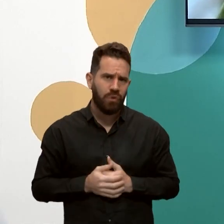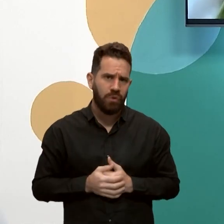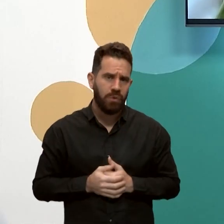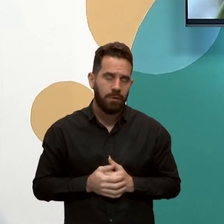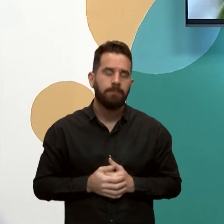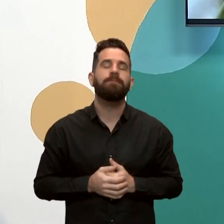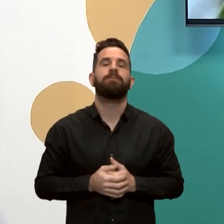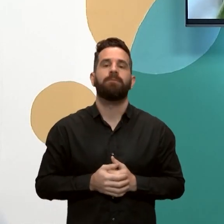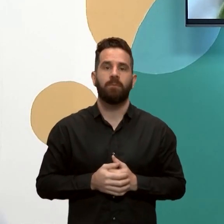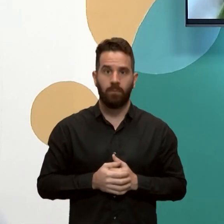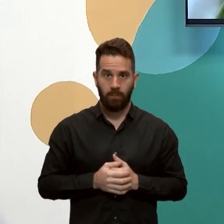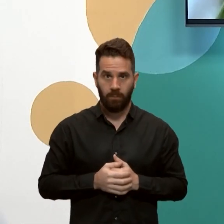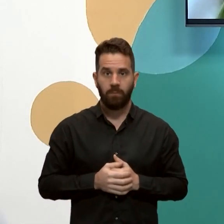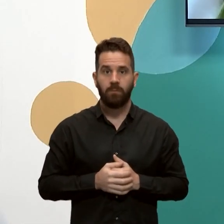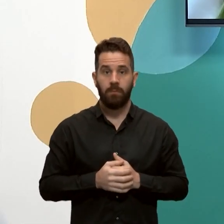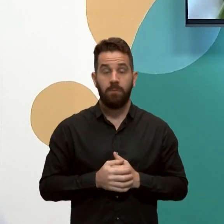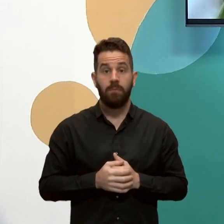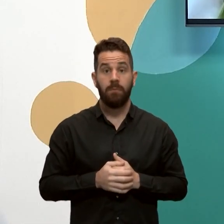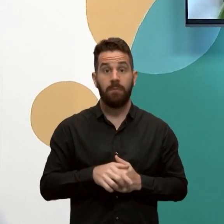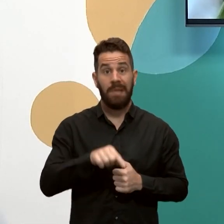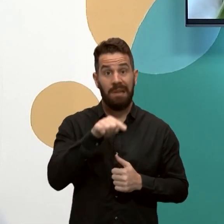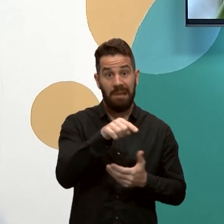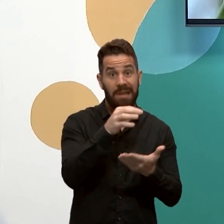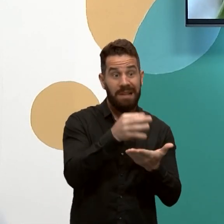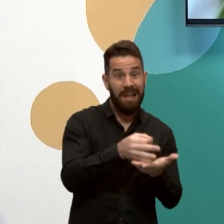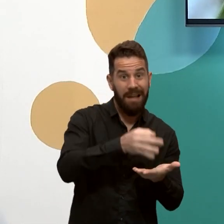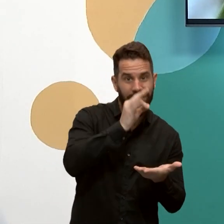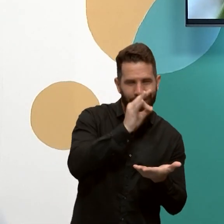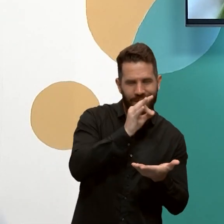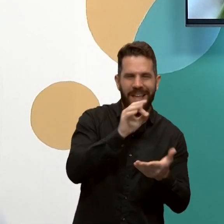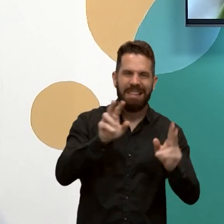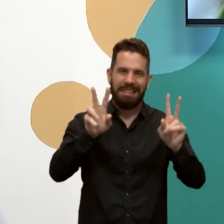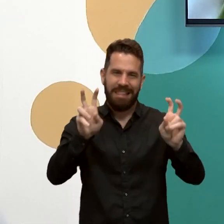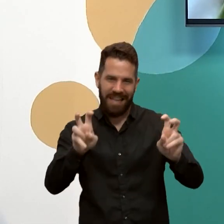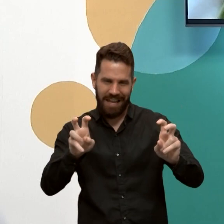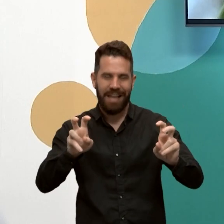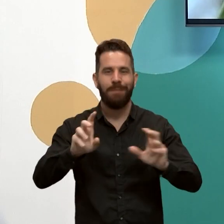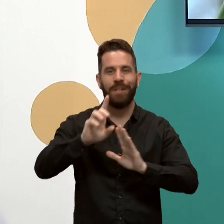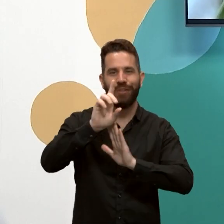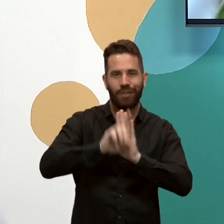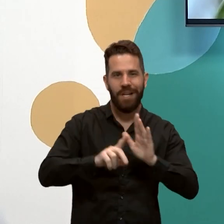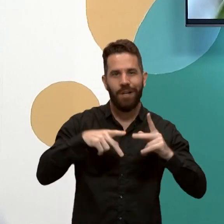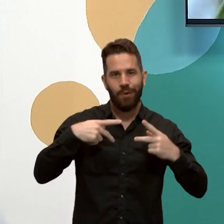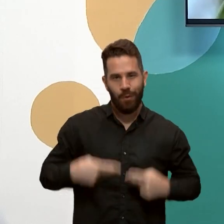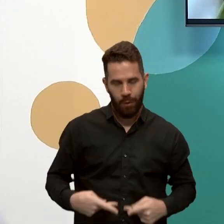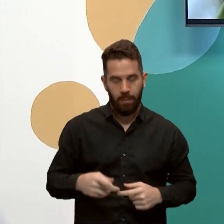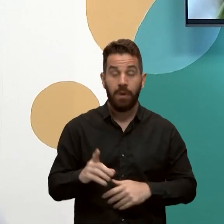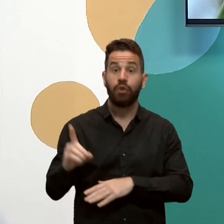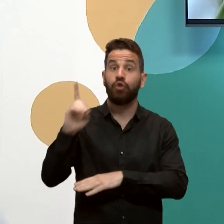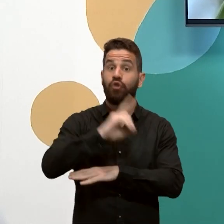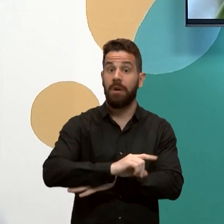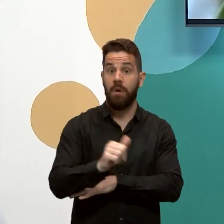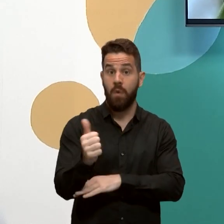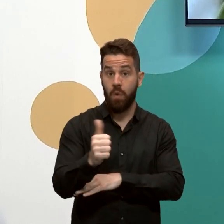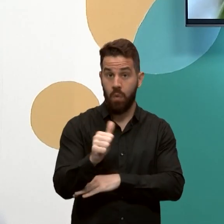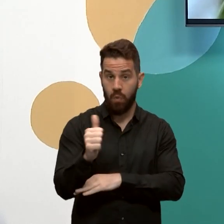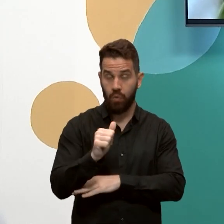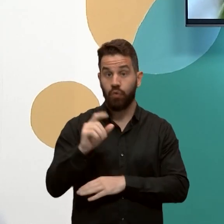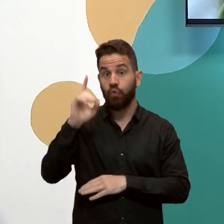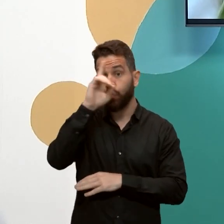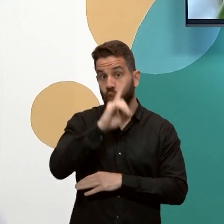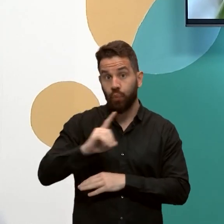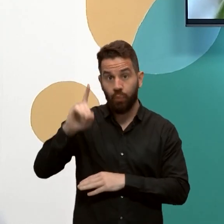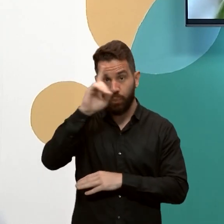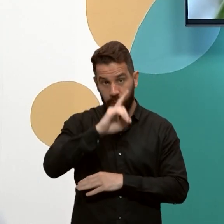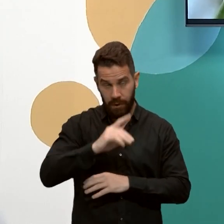o nosso café com direitos humanos, ele vai ser realizado dia 11, é um